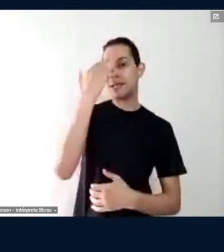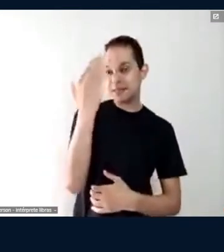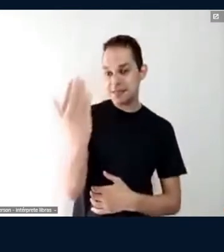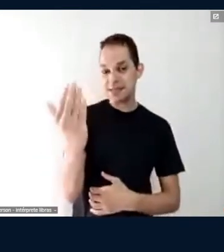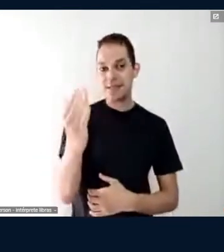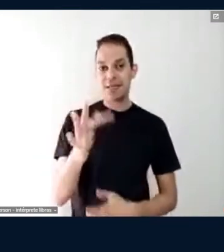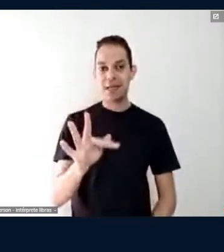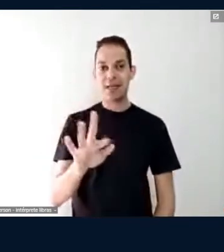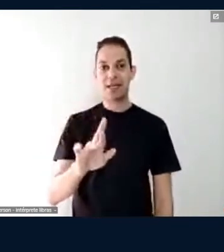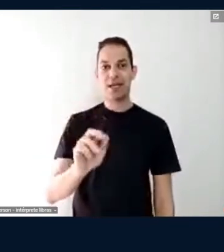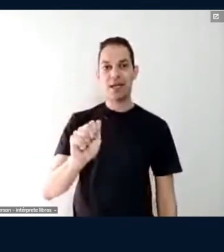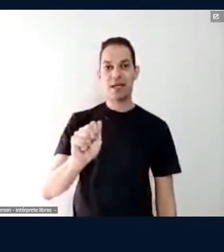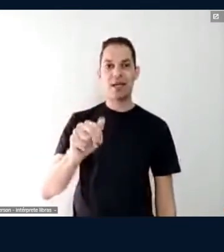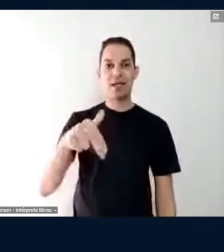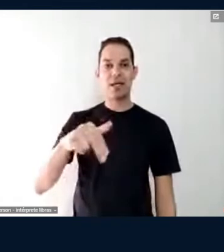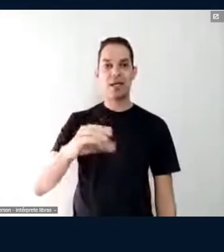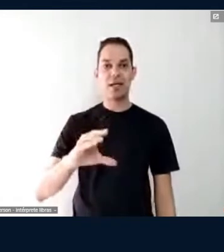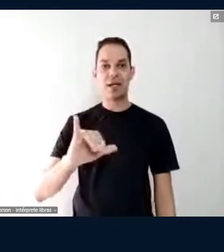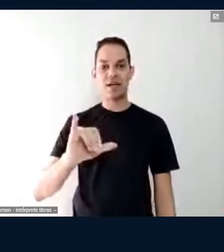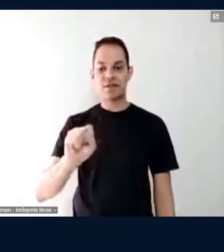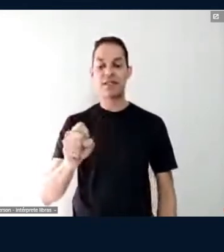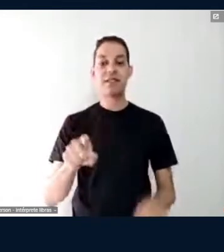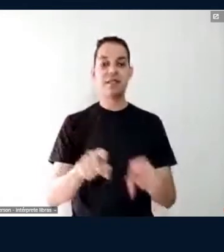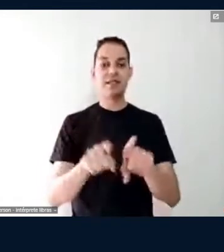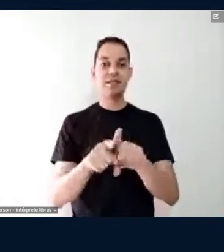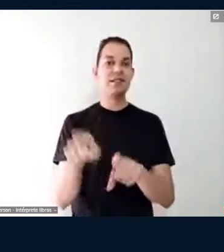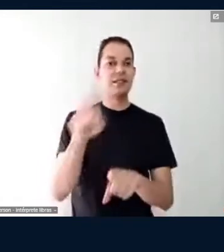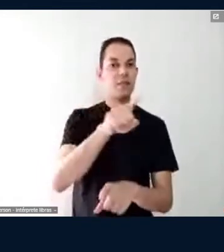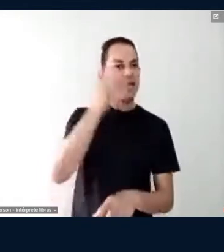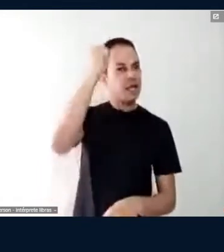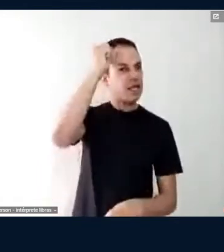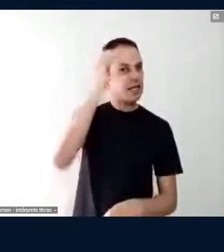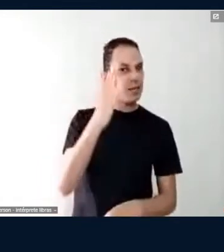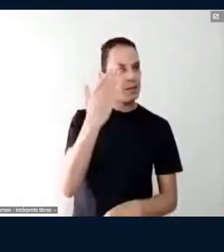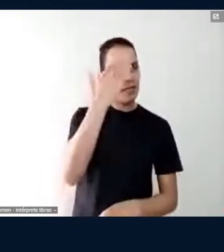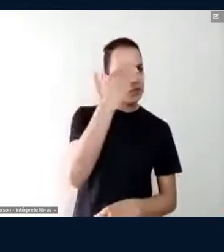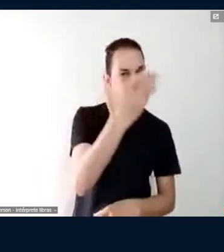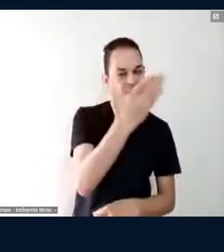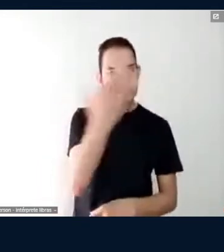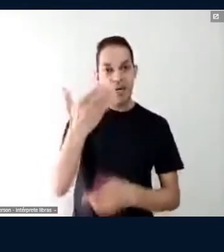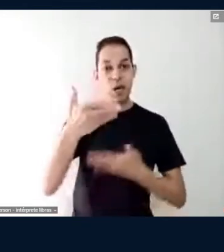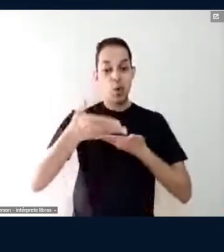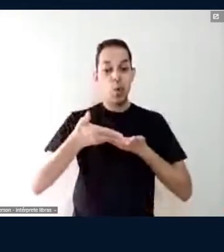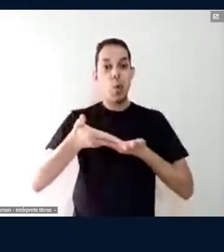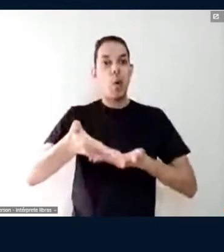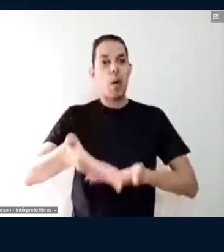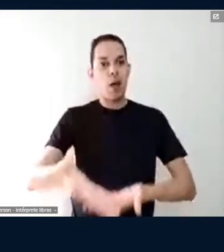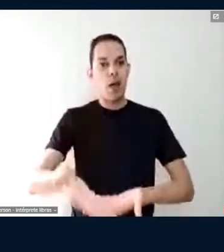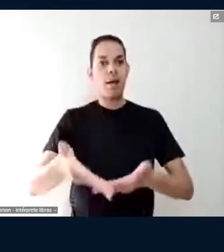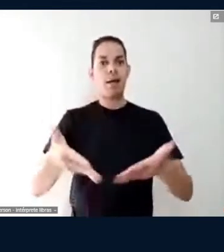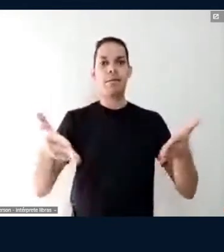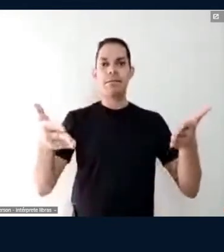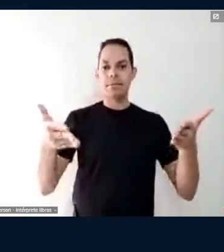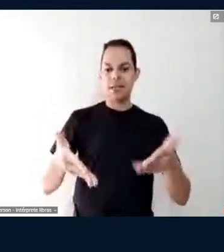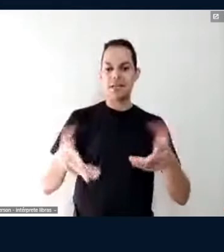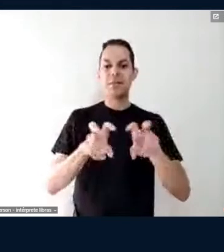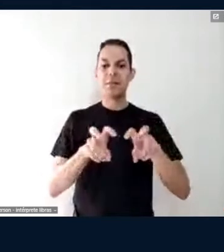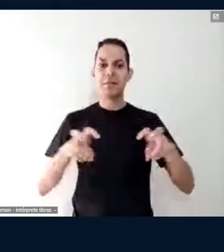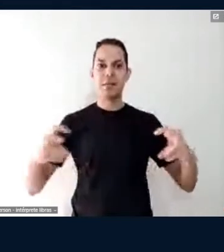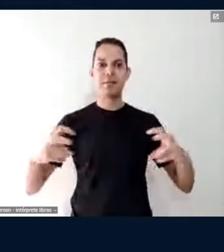Francis e a professora Sabine pelo honroso convite em participar desta banca,